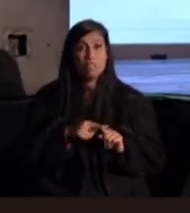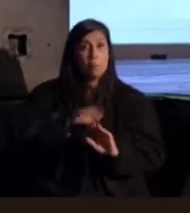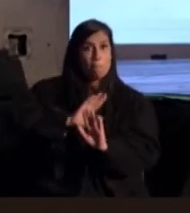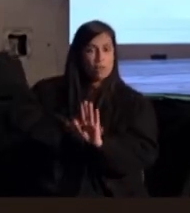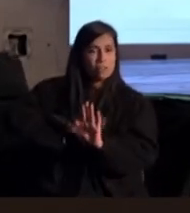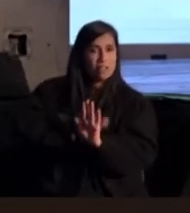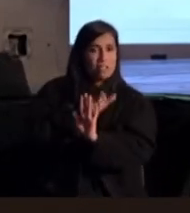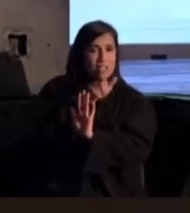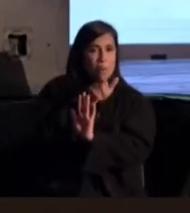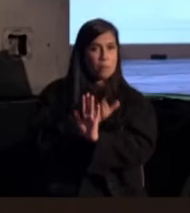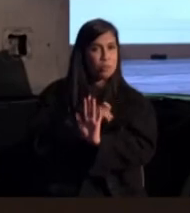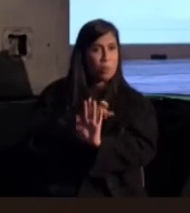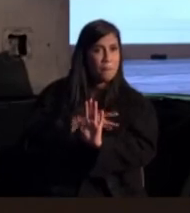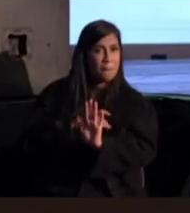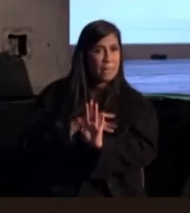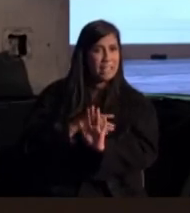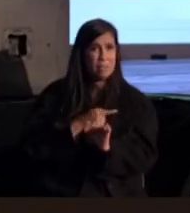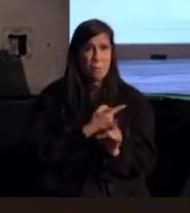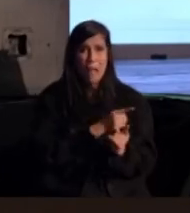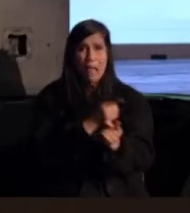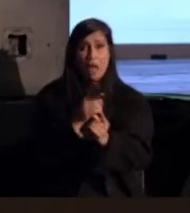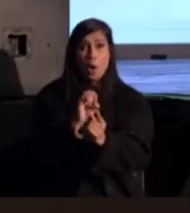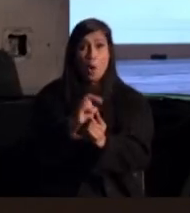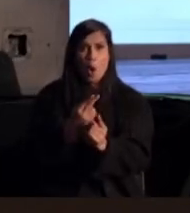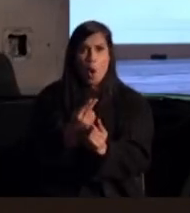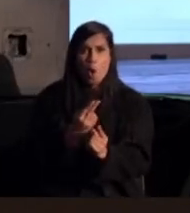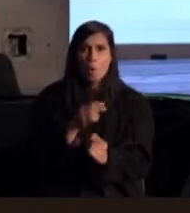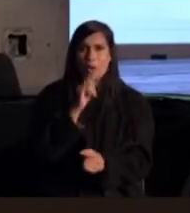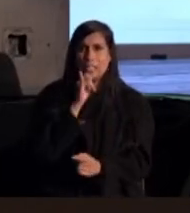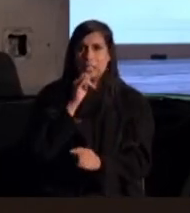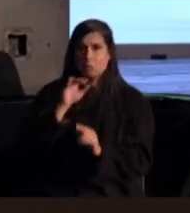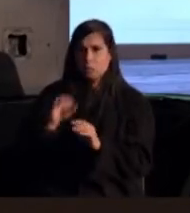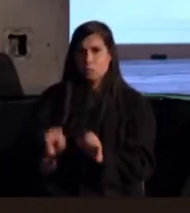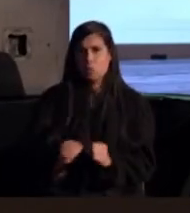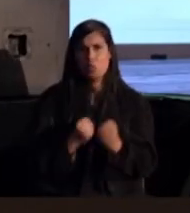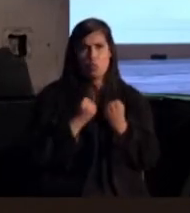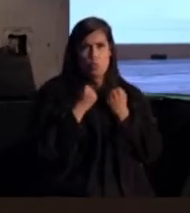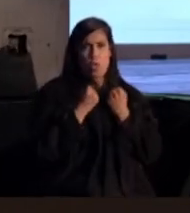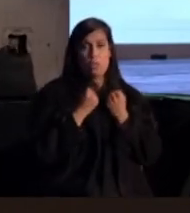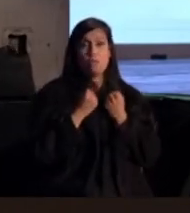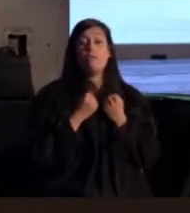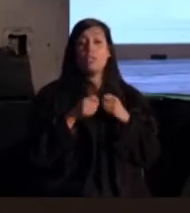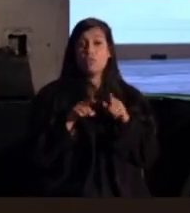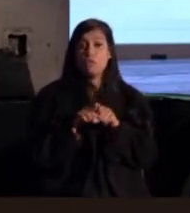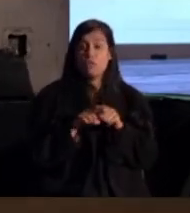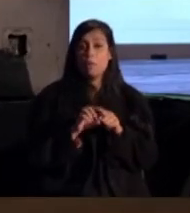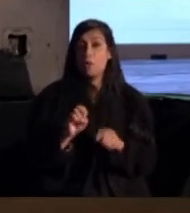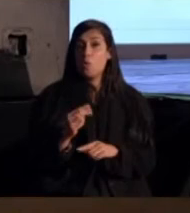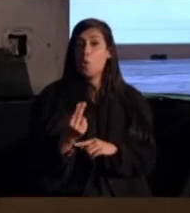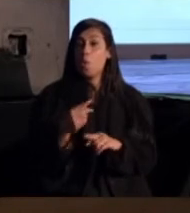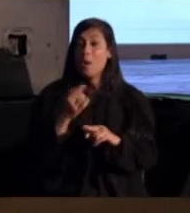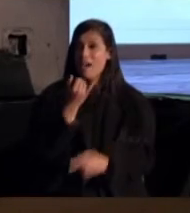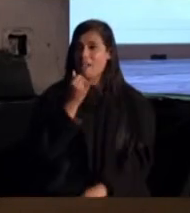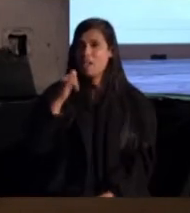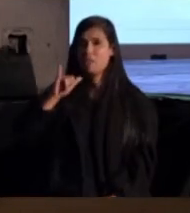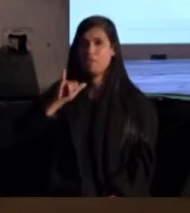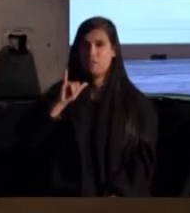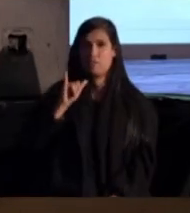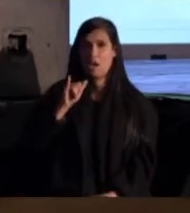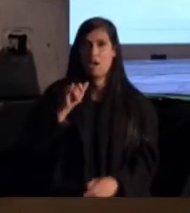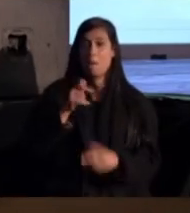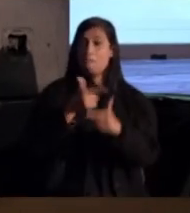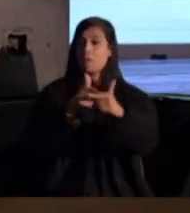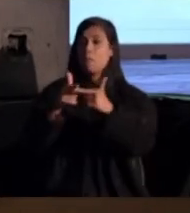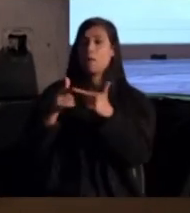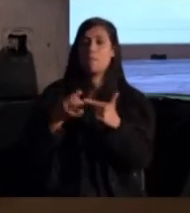medo, atacar ou se defender, ou escapar do objeto que provoca o medo. Então, mais sangue nos braços,